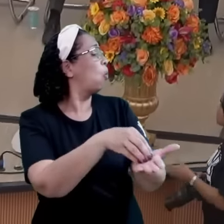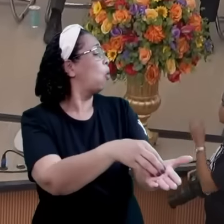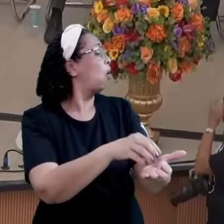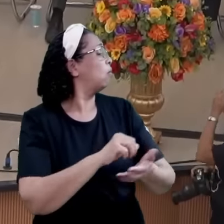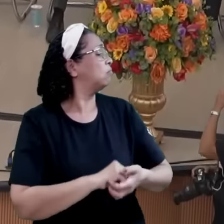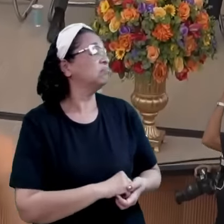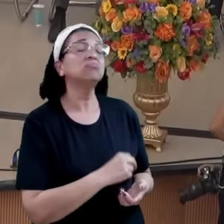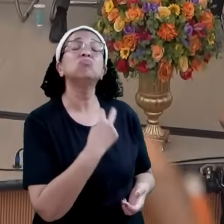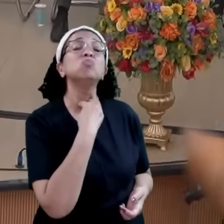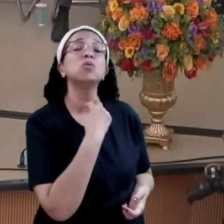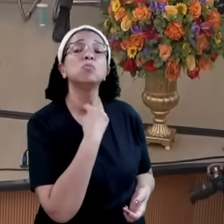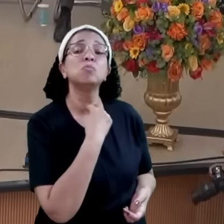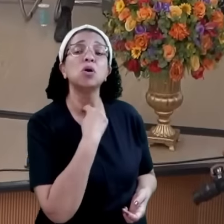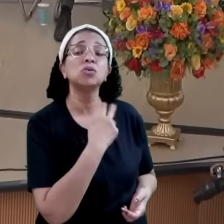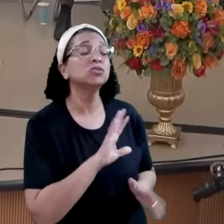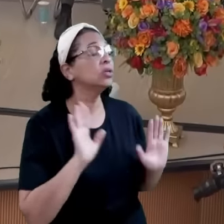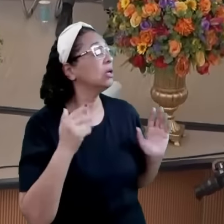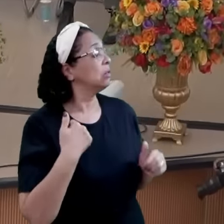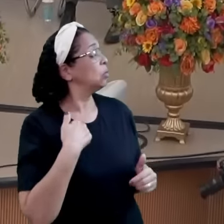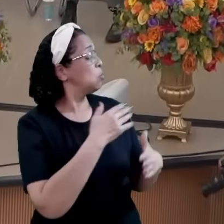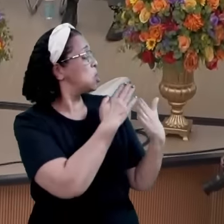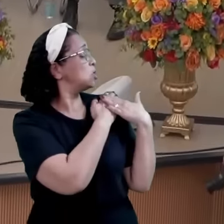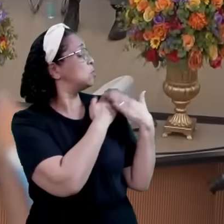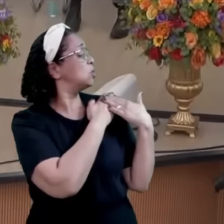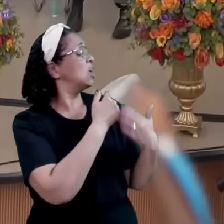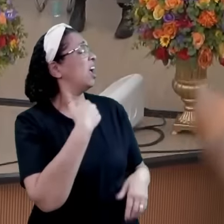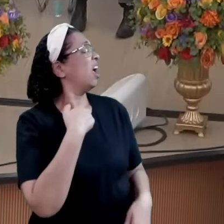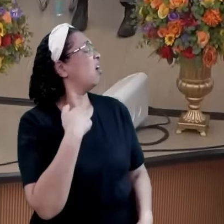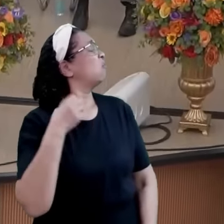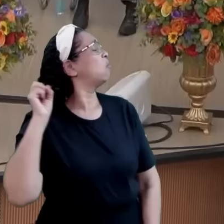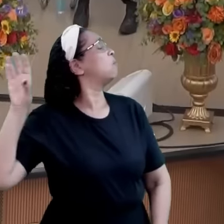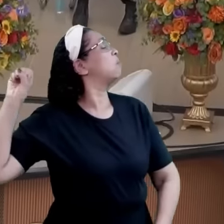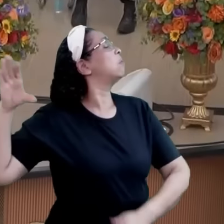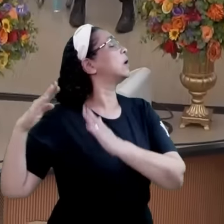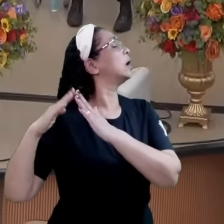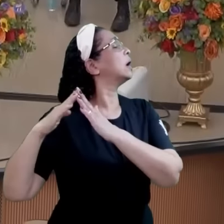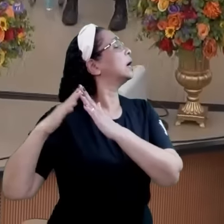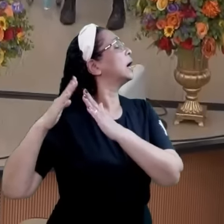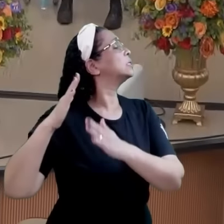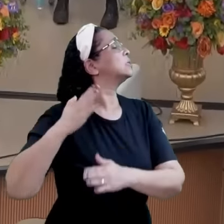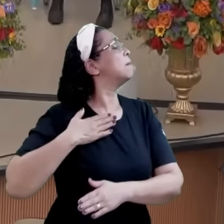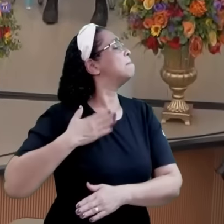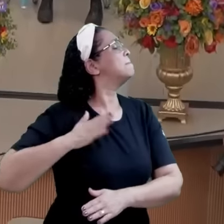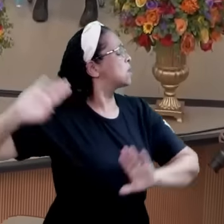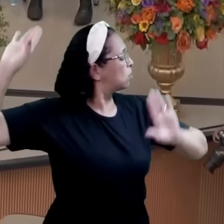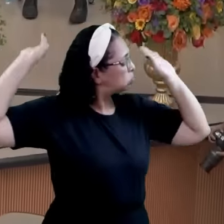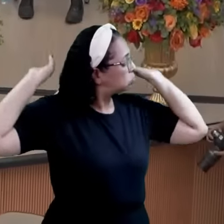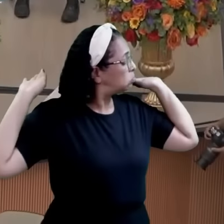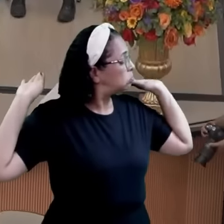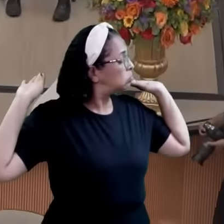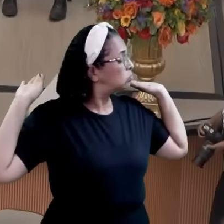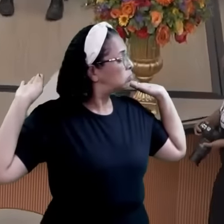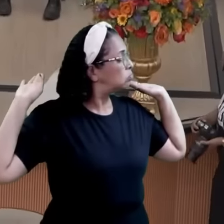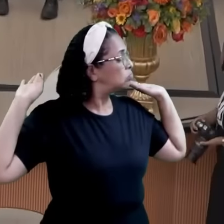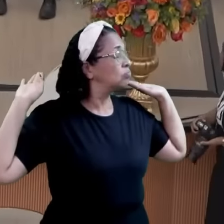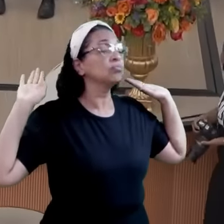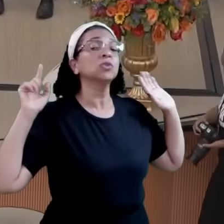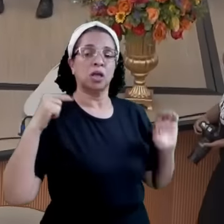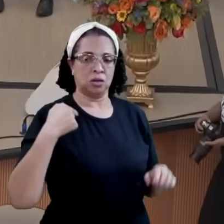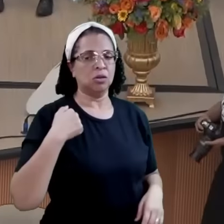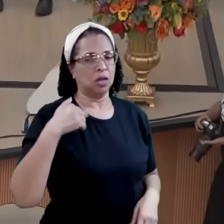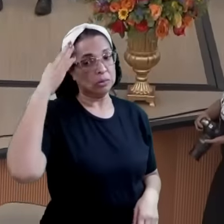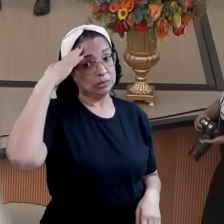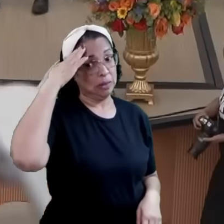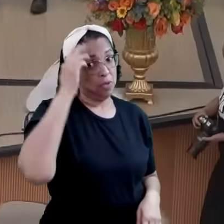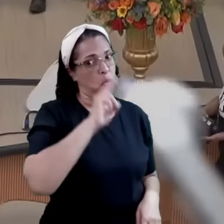pode eu me senti desrespeitado Então o Senhor me perdoa eu tô indo embora Fi deixa o chicote estar lá pro irmão Fulano já tava no plano